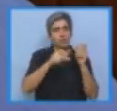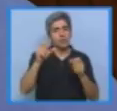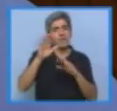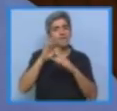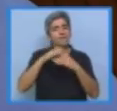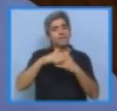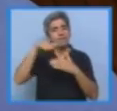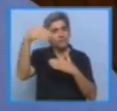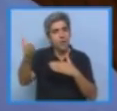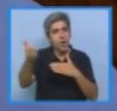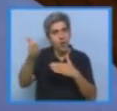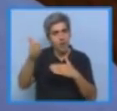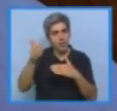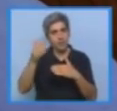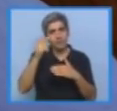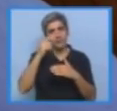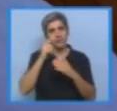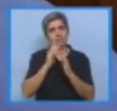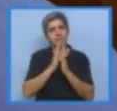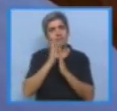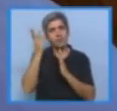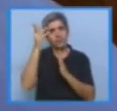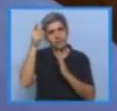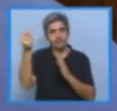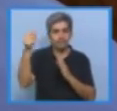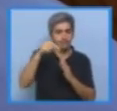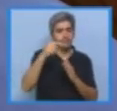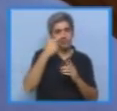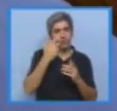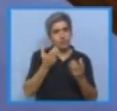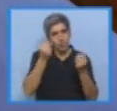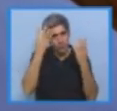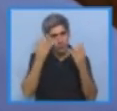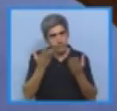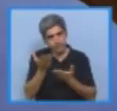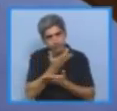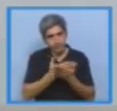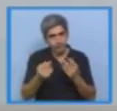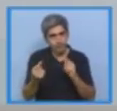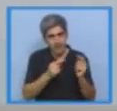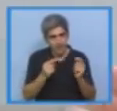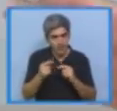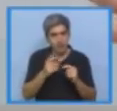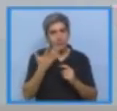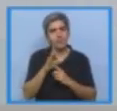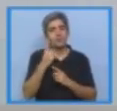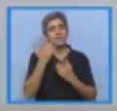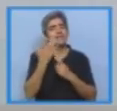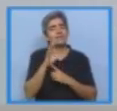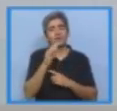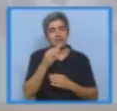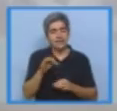mais eclesial da Igreja para o debate. Dou um exemplo muito simples, muito curioso, quando aqui há uns